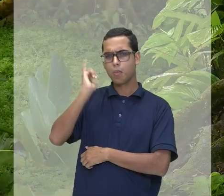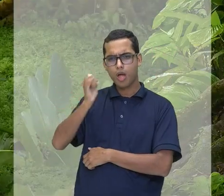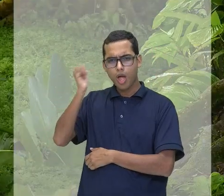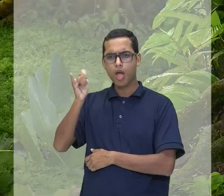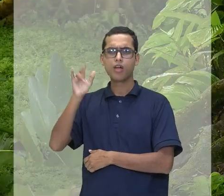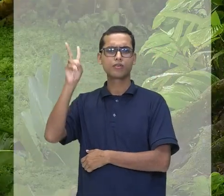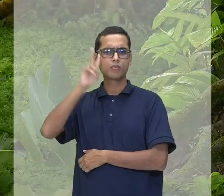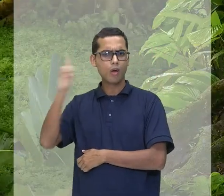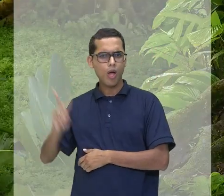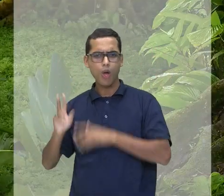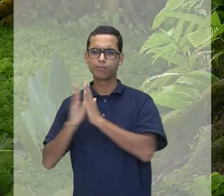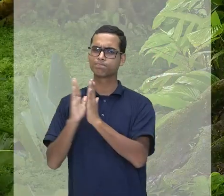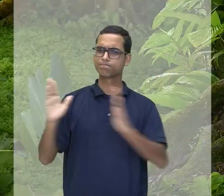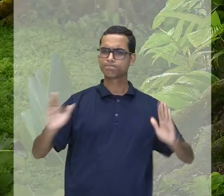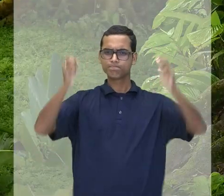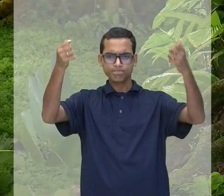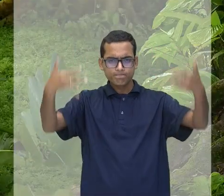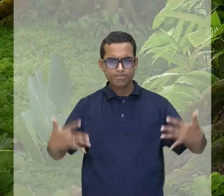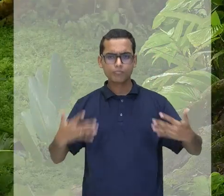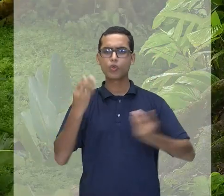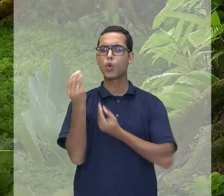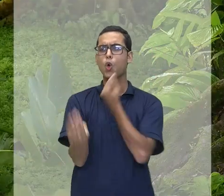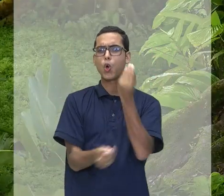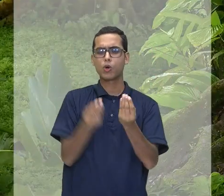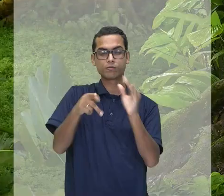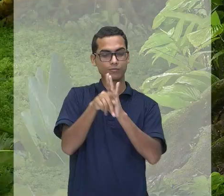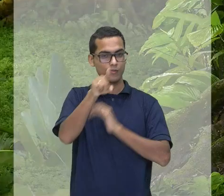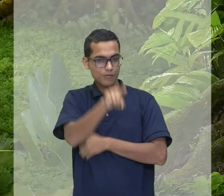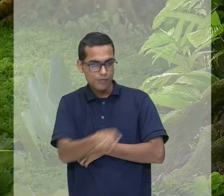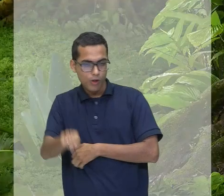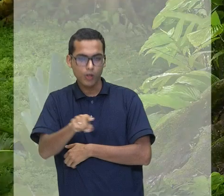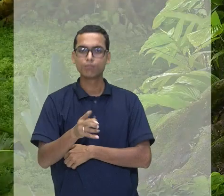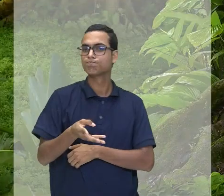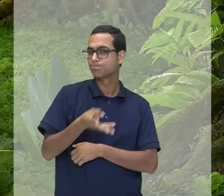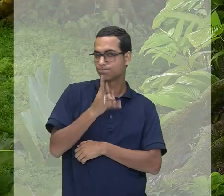para vocês um pouquinho dessa história que talvez vocês não